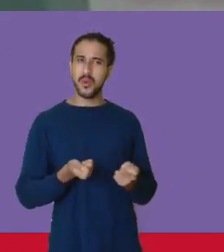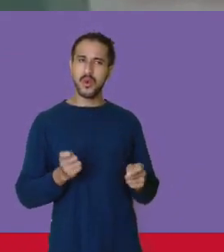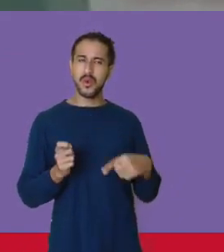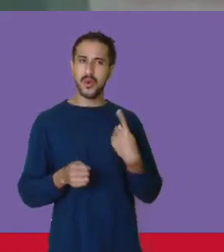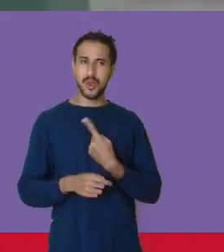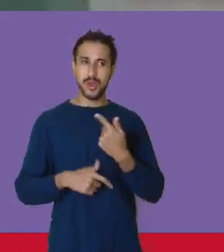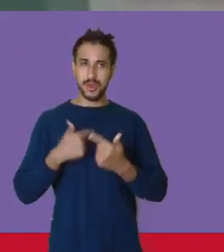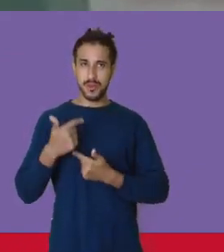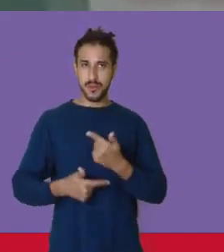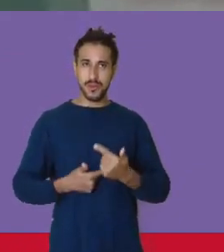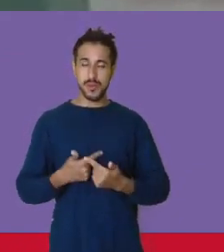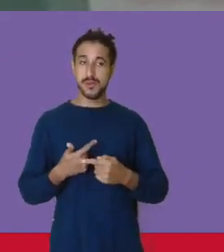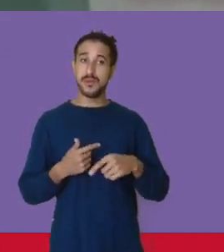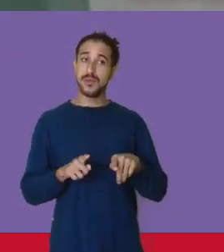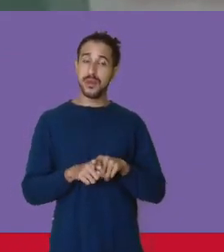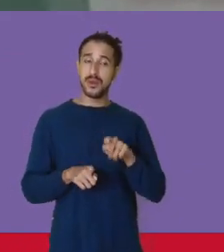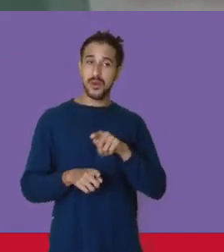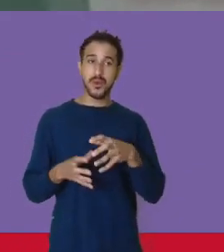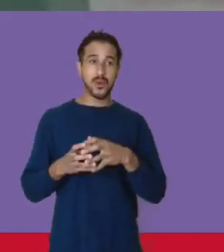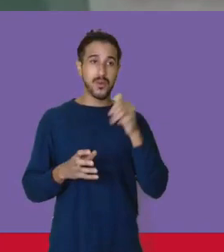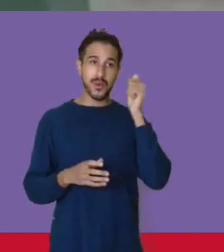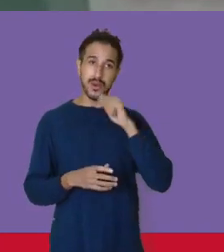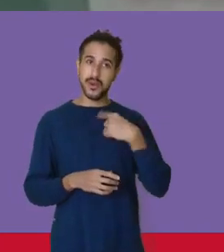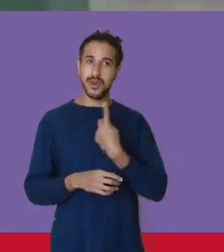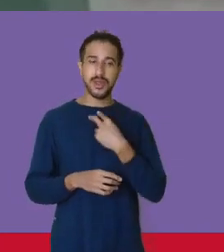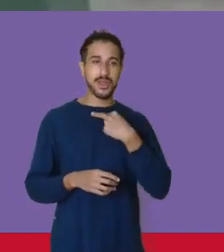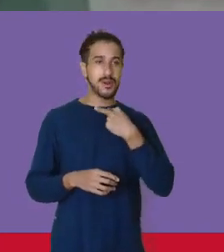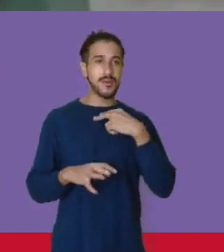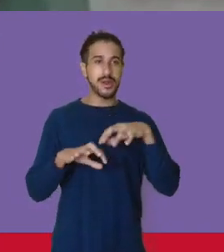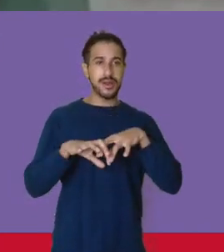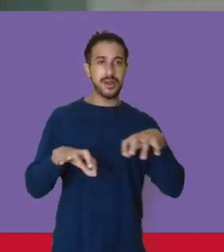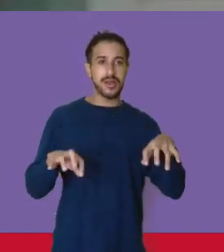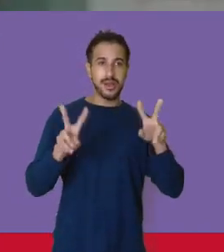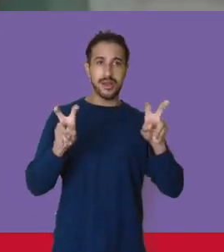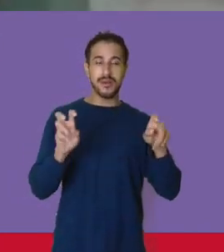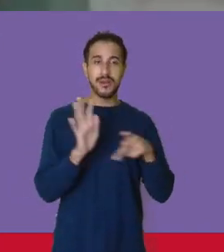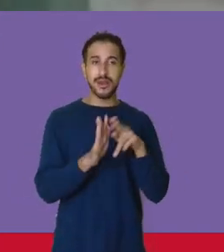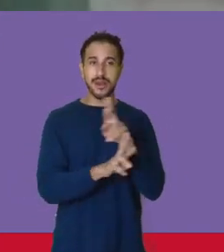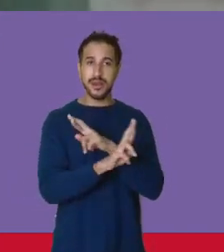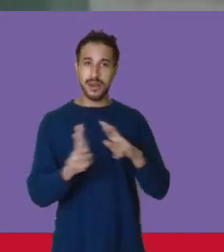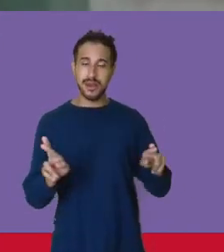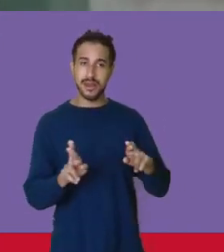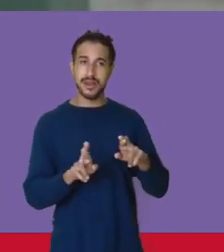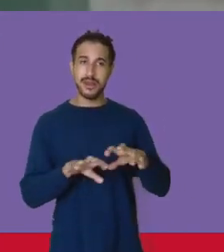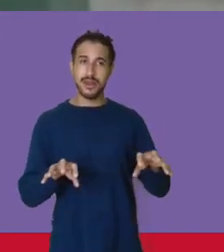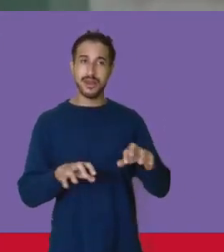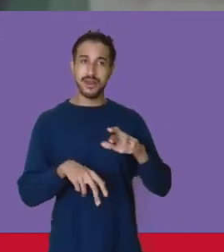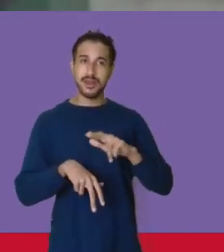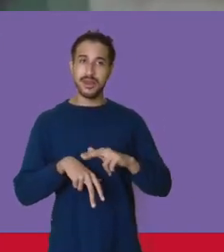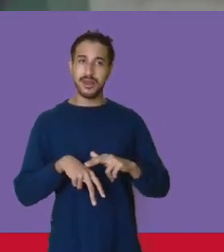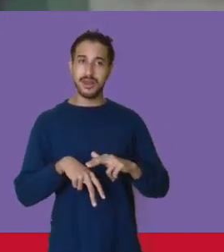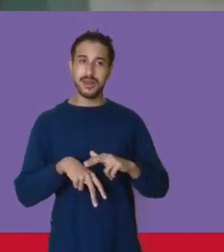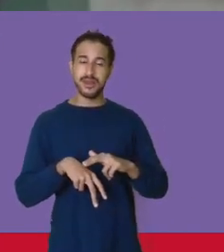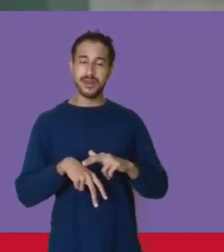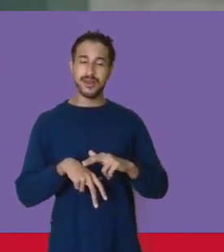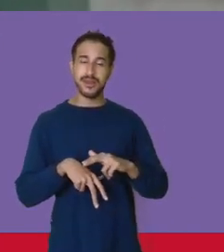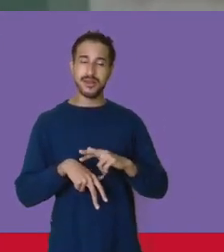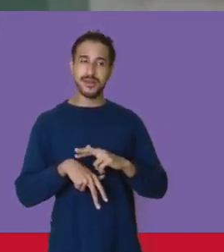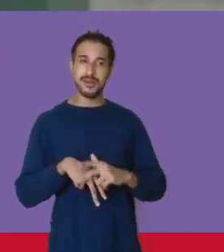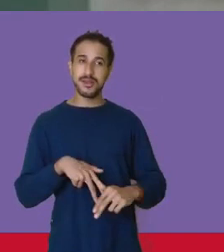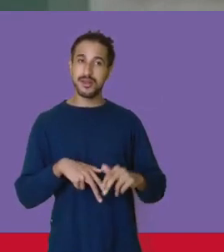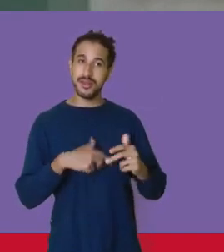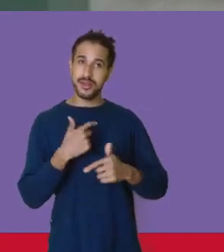nosso trabalho. E no caso das mulheres, a gente não pode separar isso da relação com a divisão sexual do trabalho, que